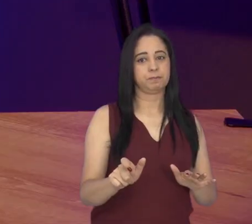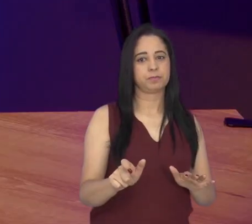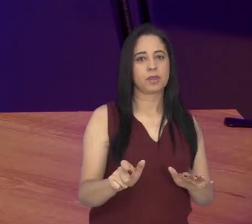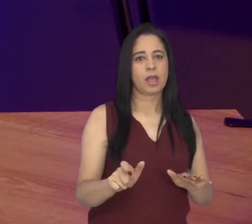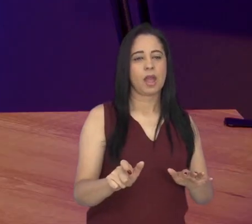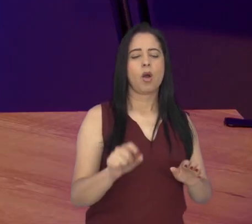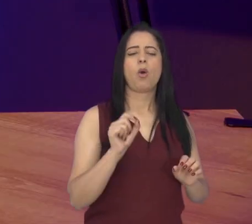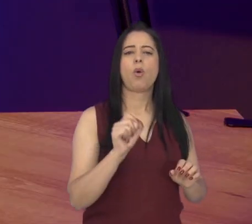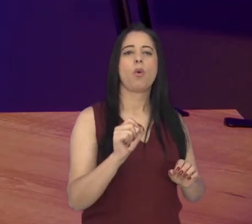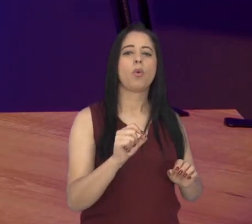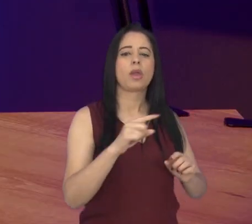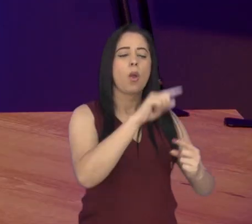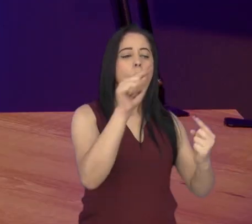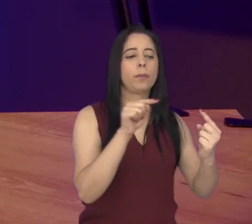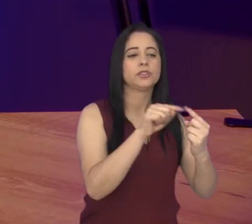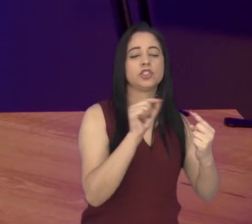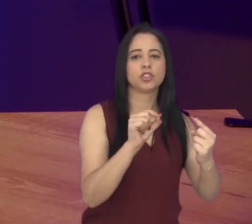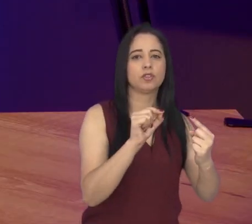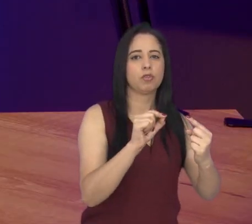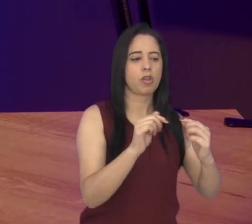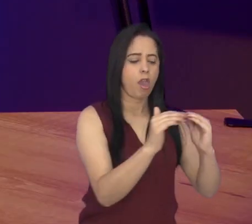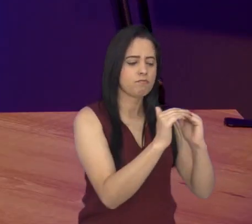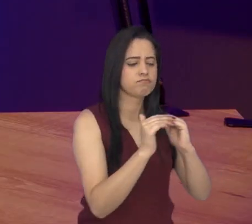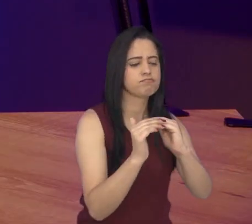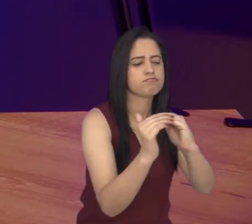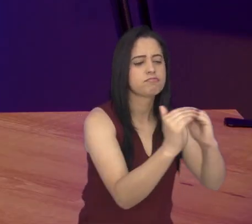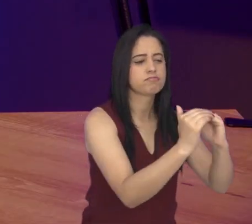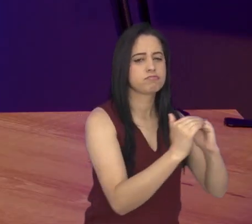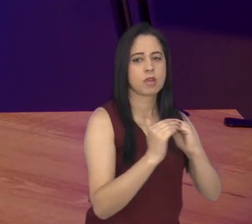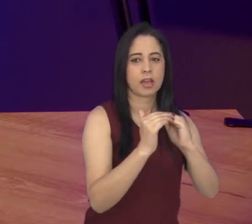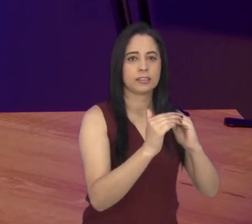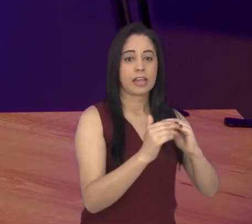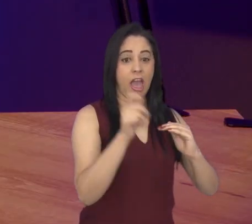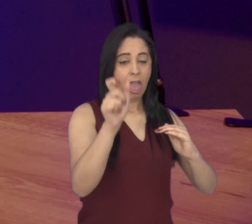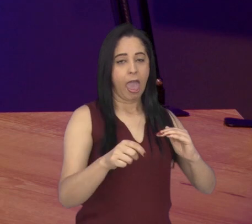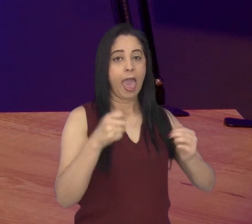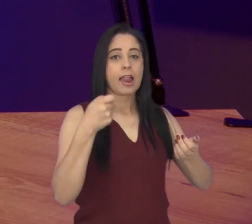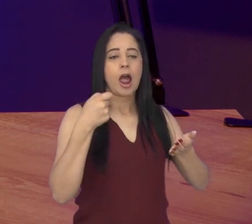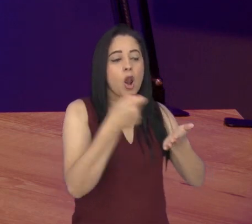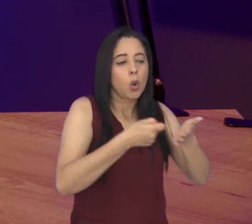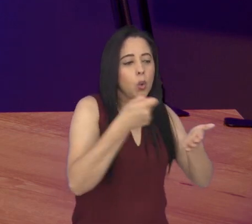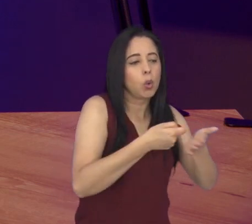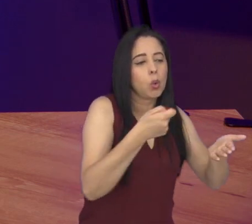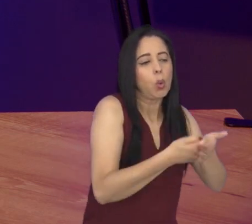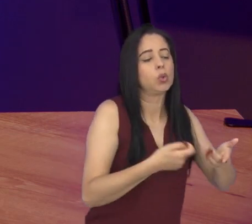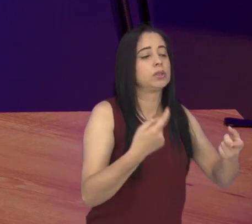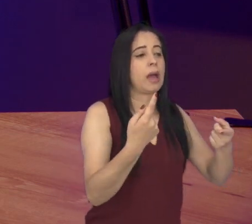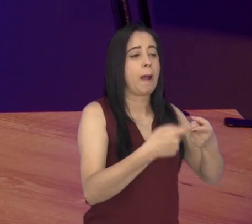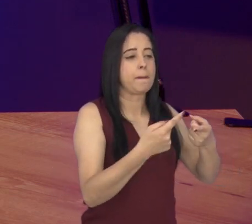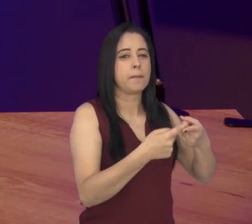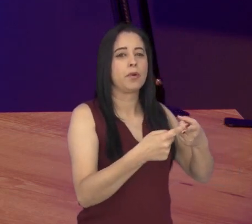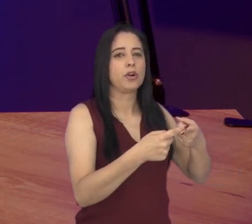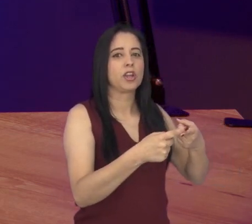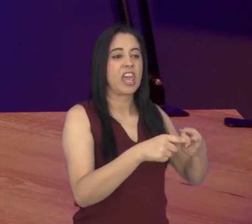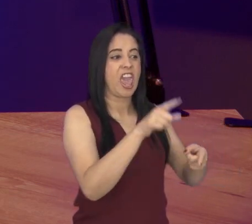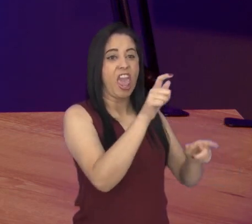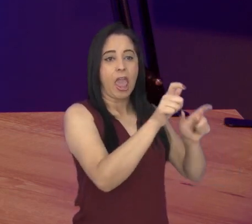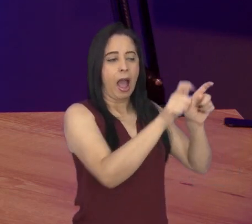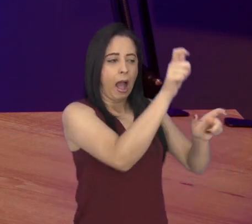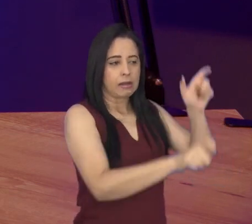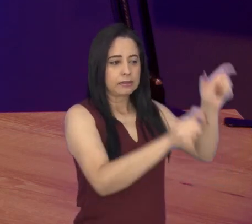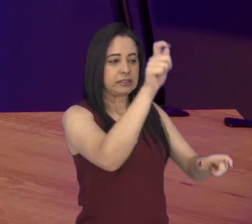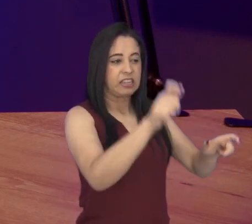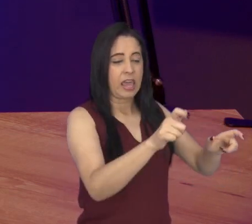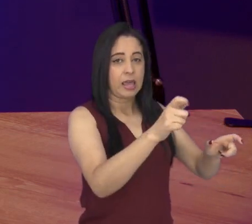Mione, ela vai trazendo, então, essa questão da humanidade. Depois ela vai tentar lutar pelos bruxos que não são